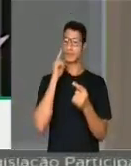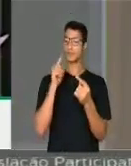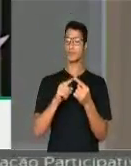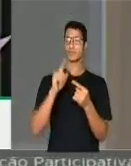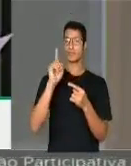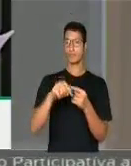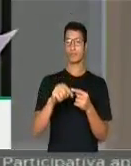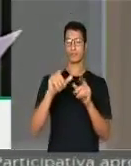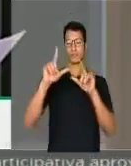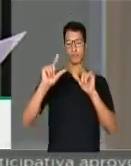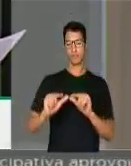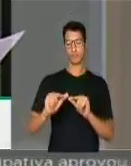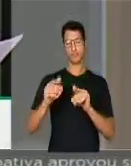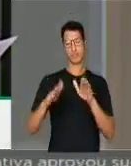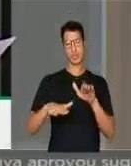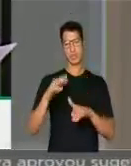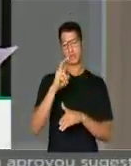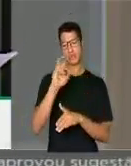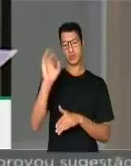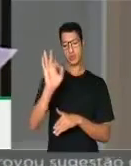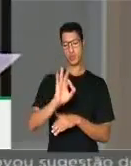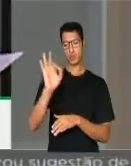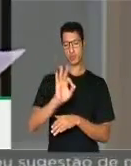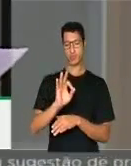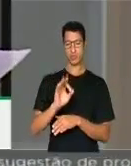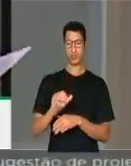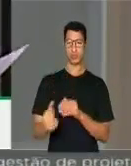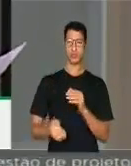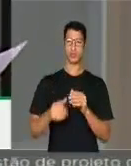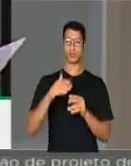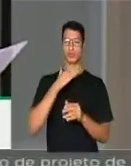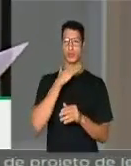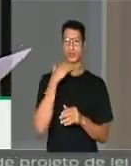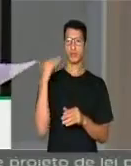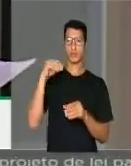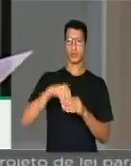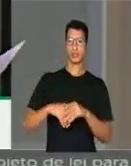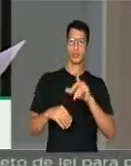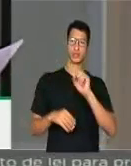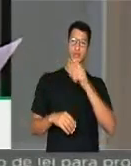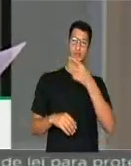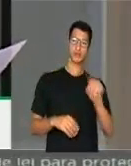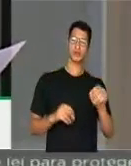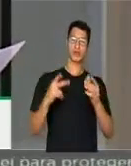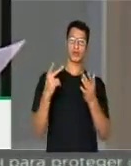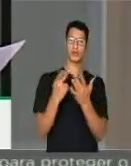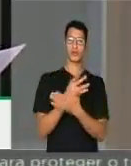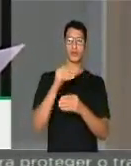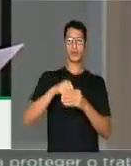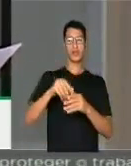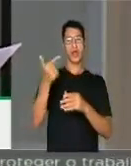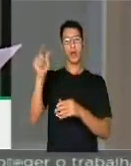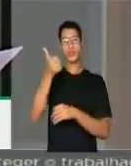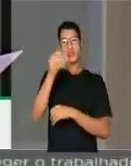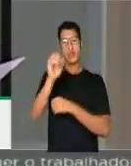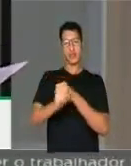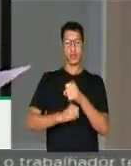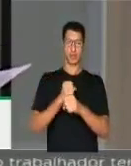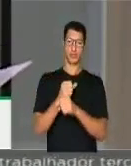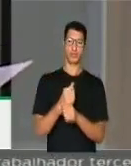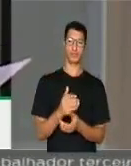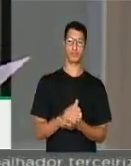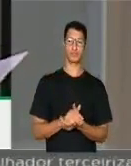objetivo é reduzir em pelo menos 50% nas mortes e lesões de trânsito na próxima década.